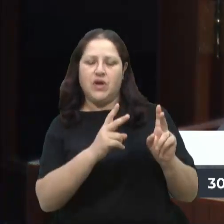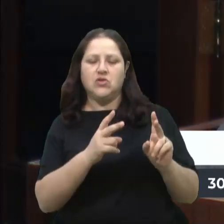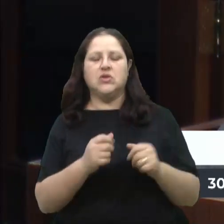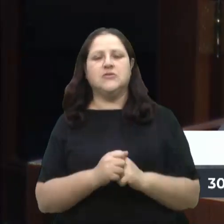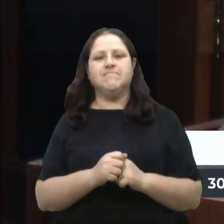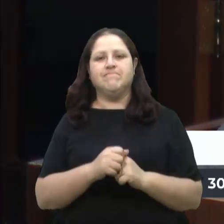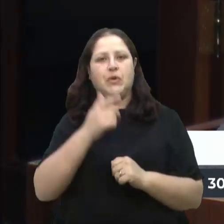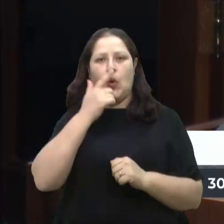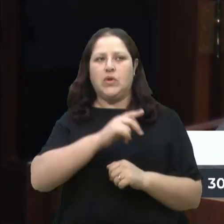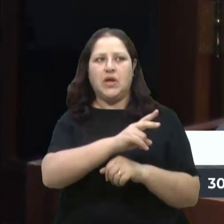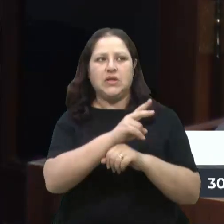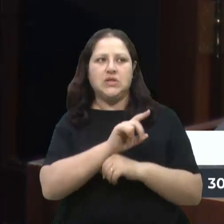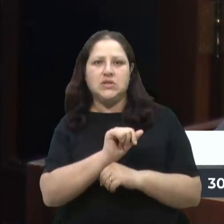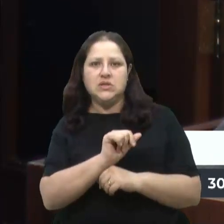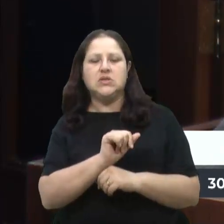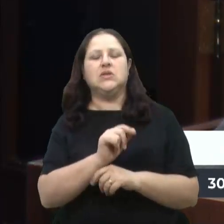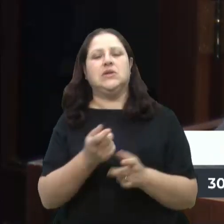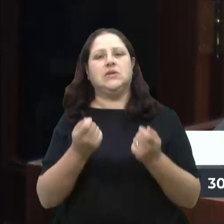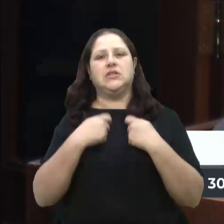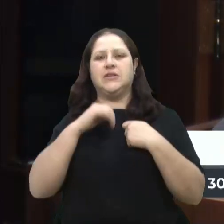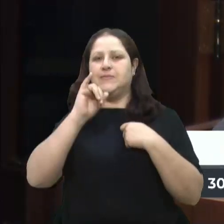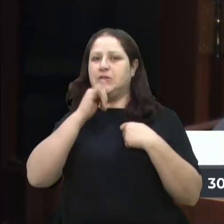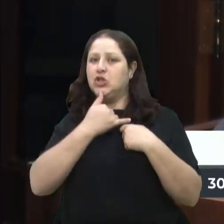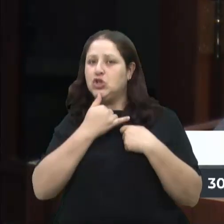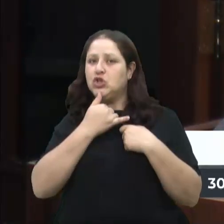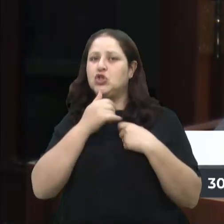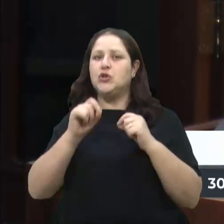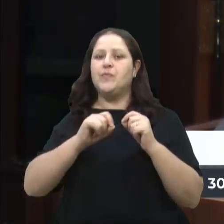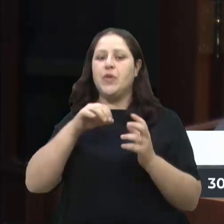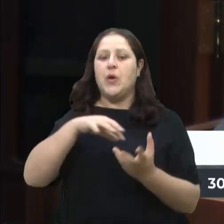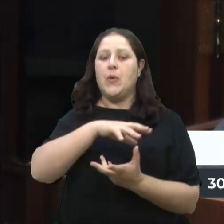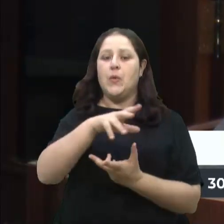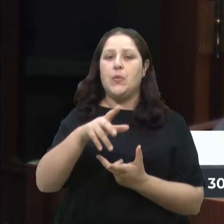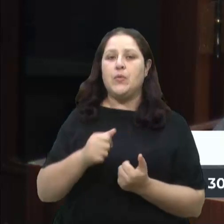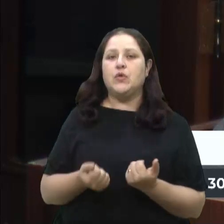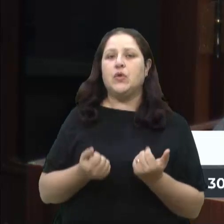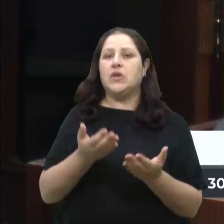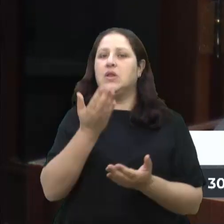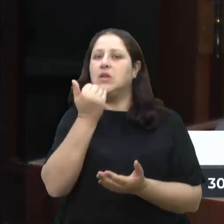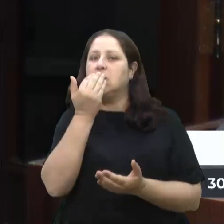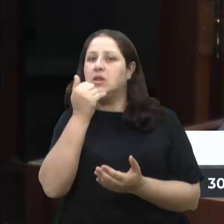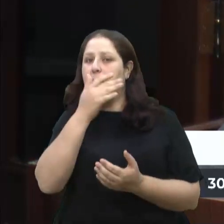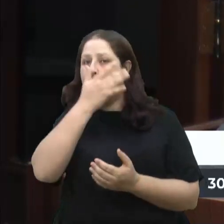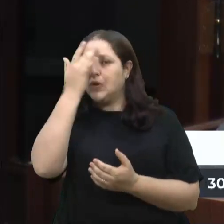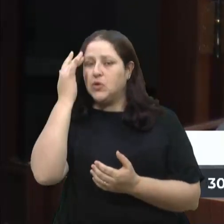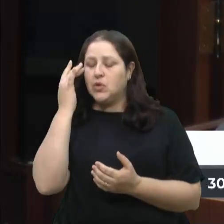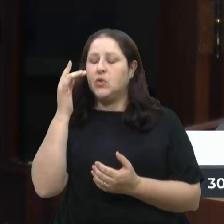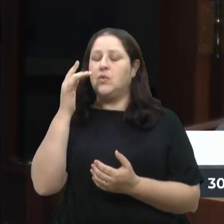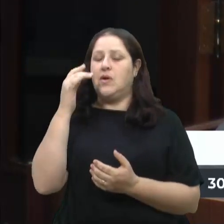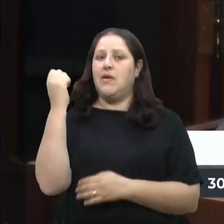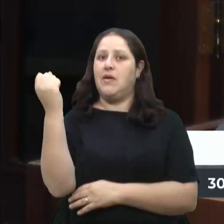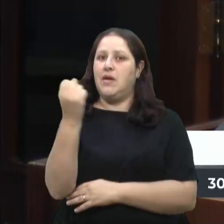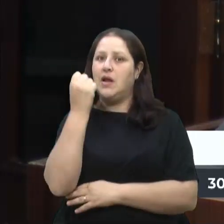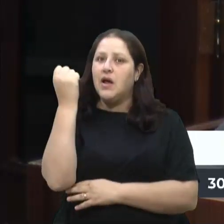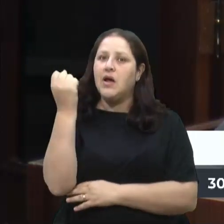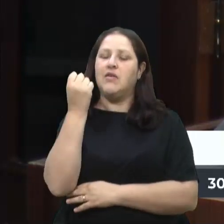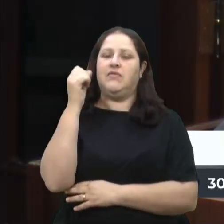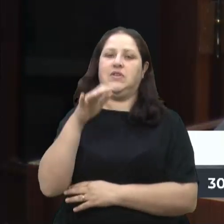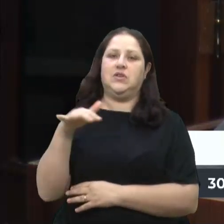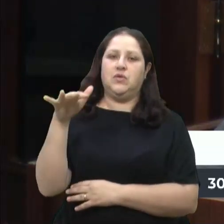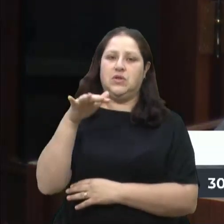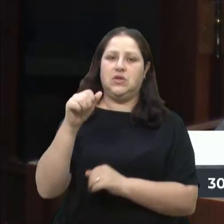o mundo que alimenta as pessoas em grave situação. Temos que lembrar, como no próprio vídeo aí passou,